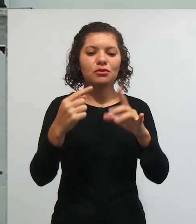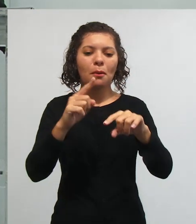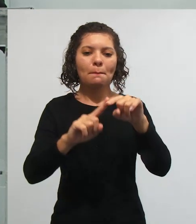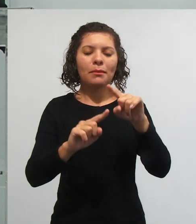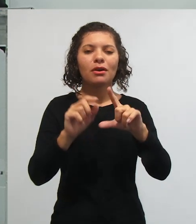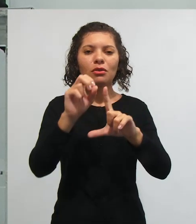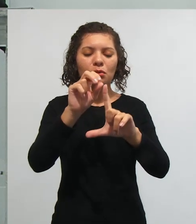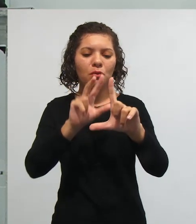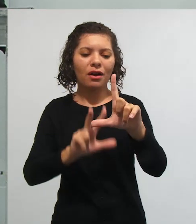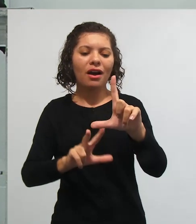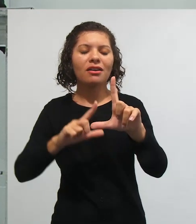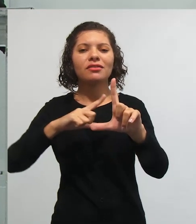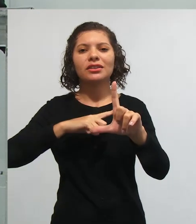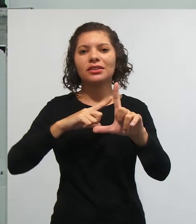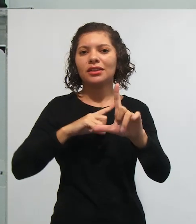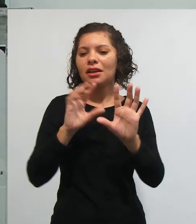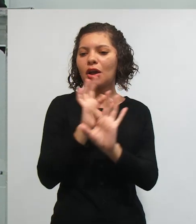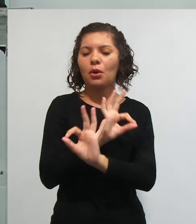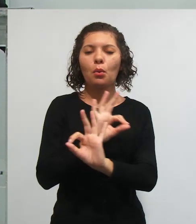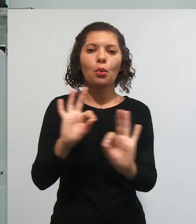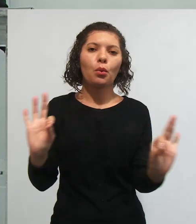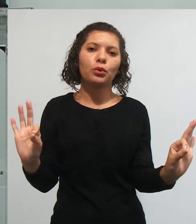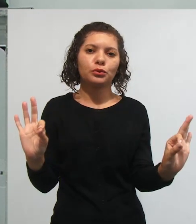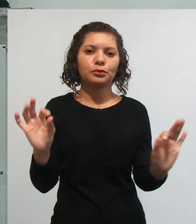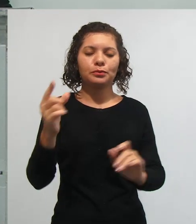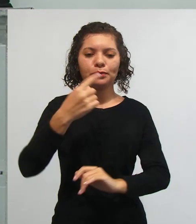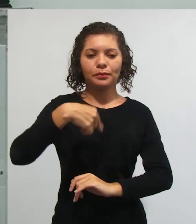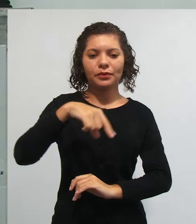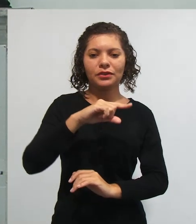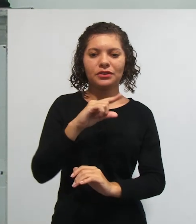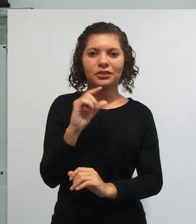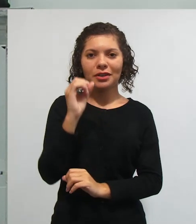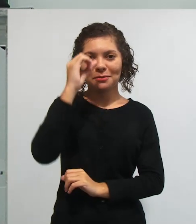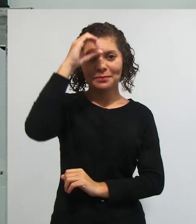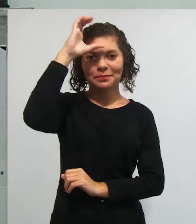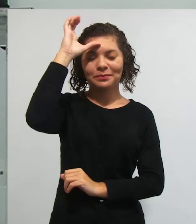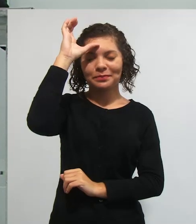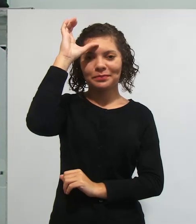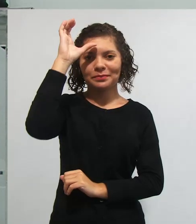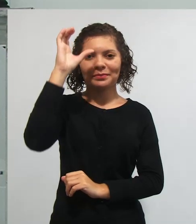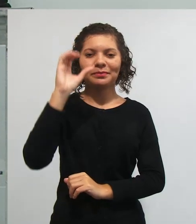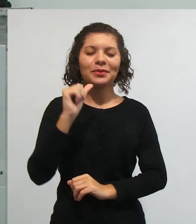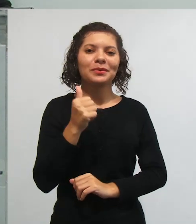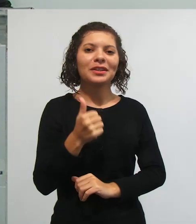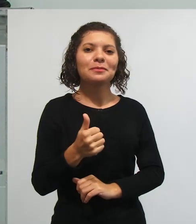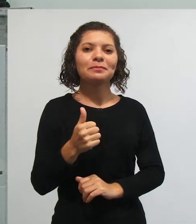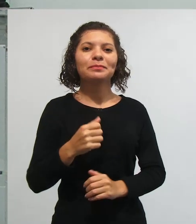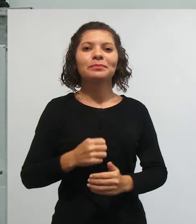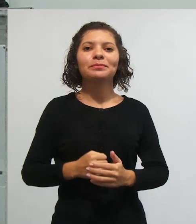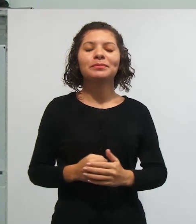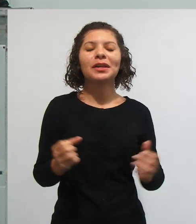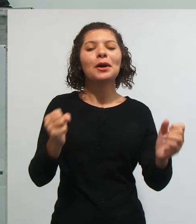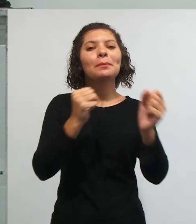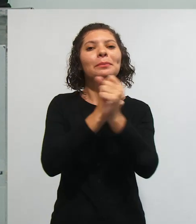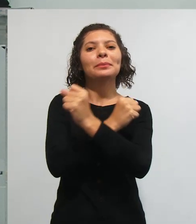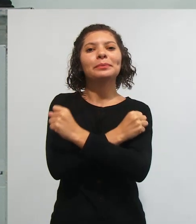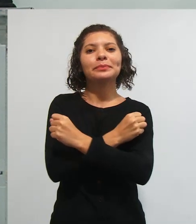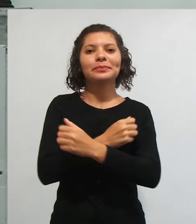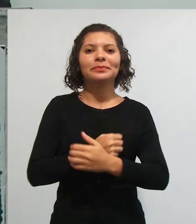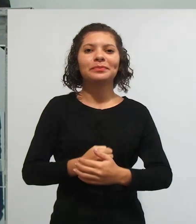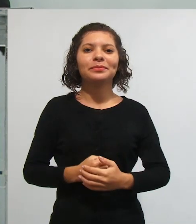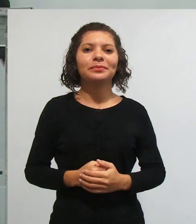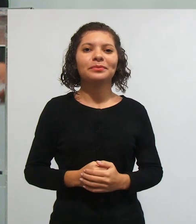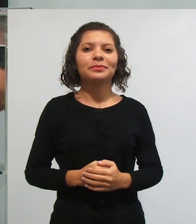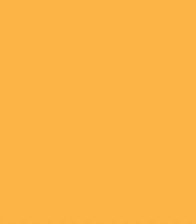mais o material é rico é maravilhoso e a gente vai caminhando e ampliando os nossos conhecimentos tá bom